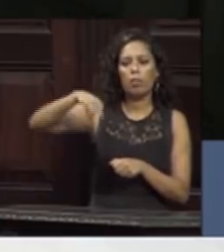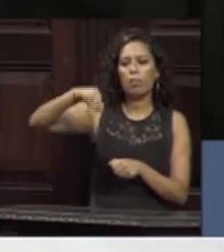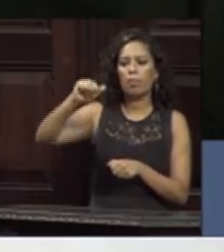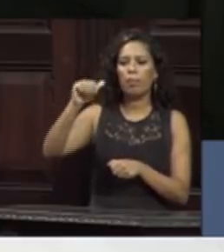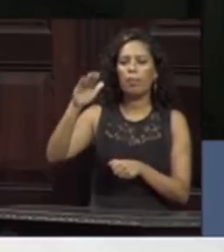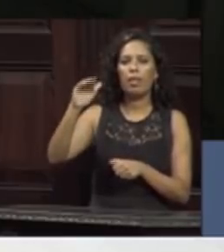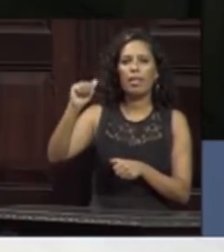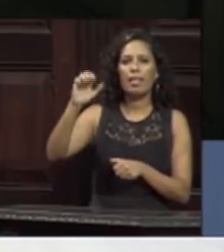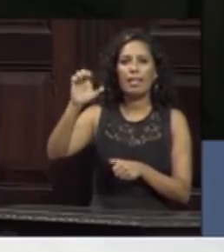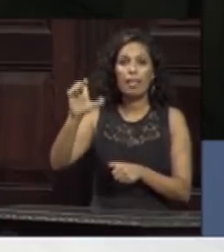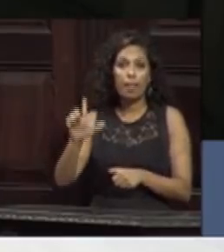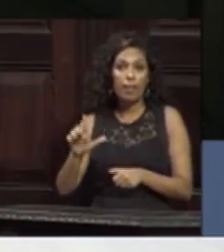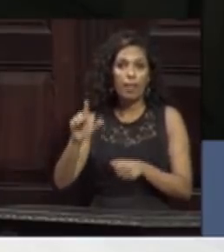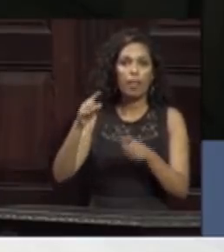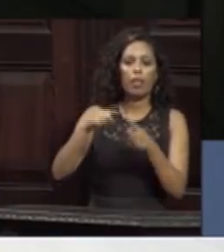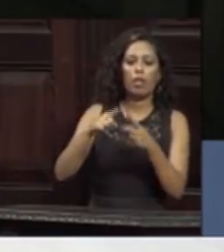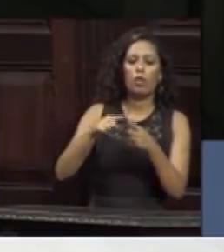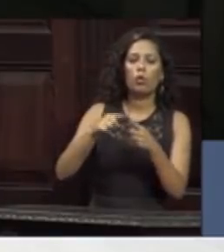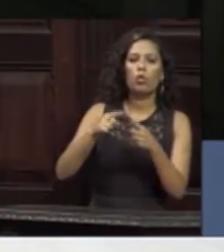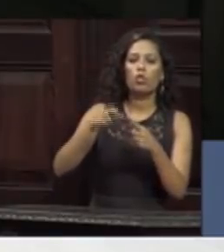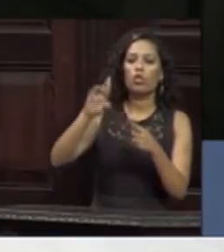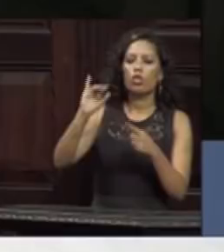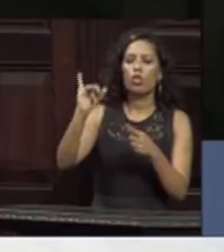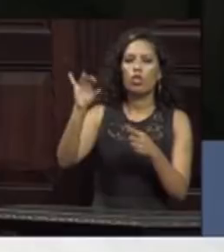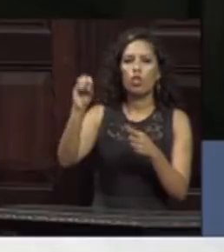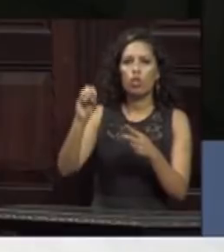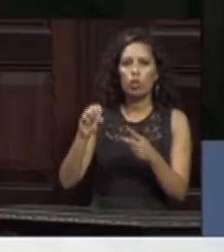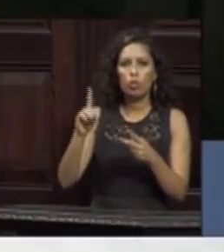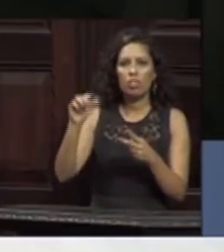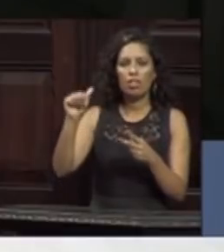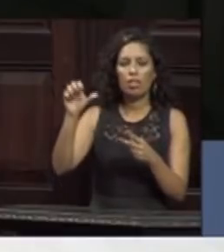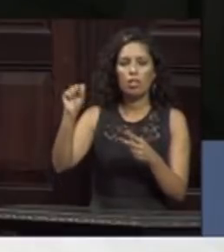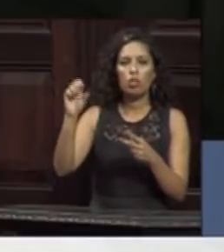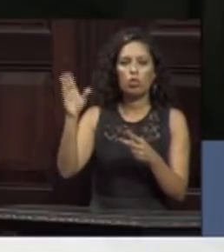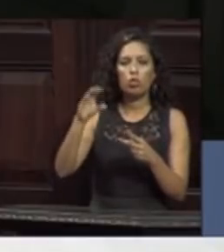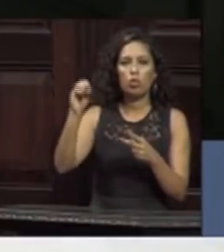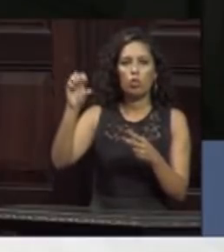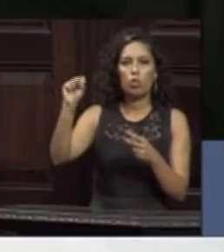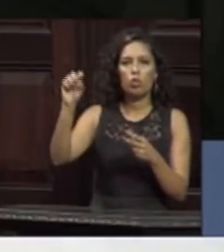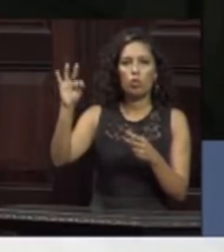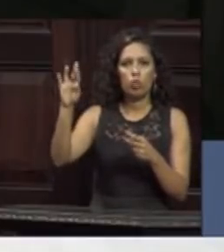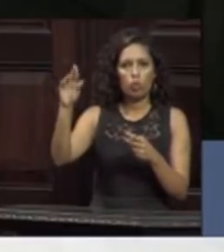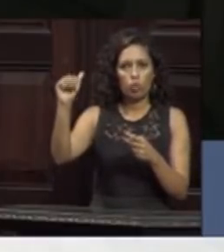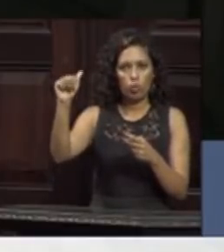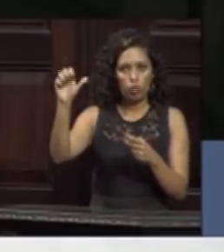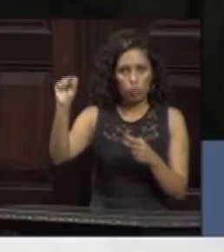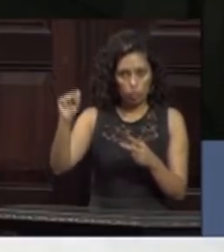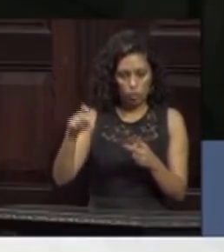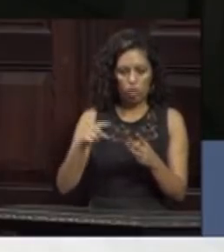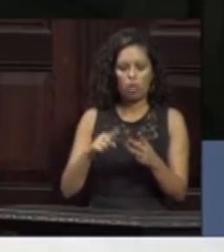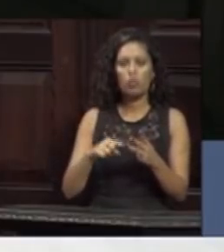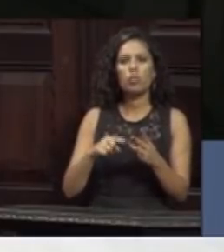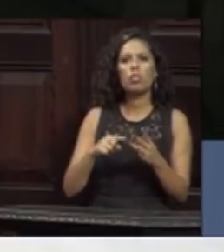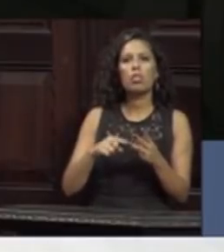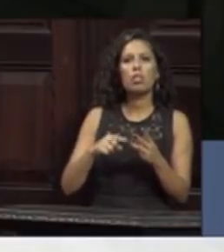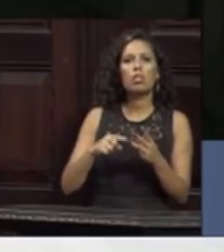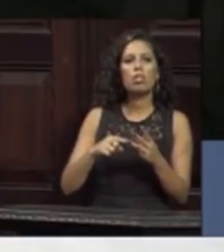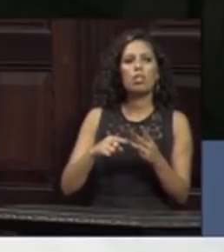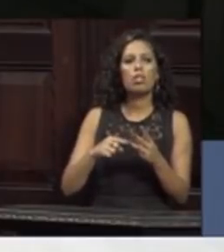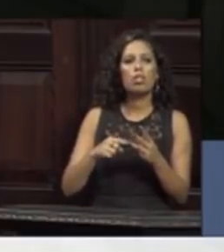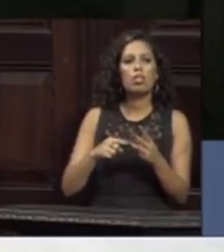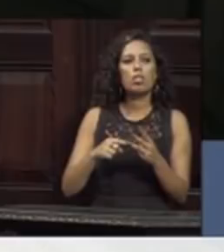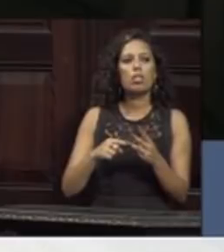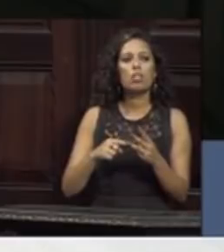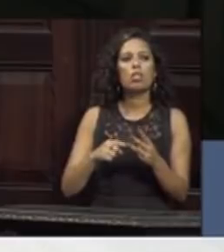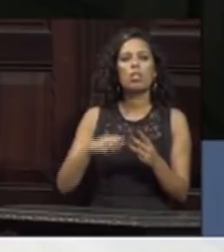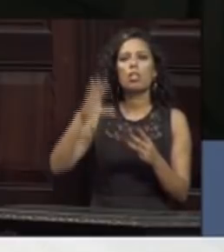Cabo Frio, Rio das Ostras. Nós que dependemos da atividade do petróleo, não apenas